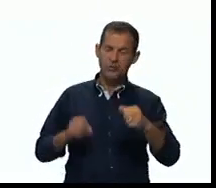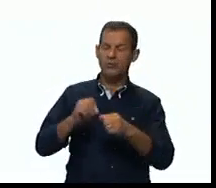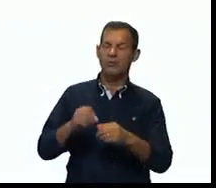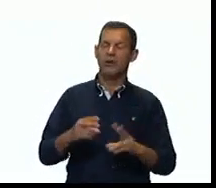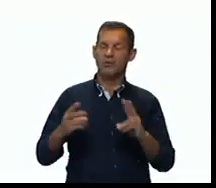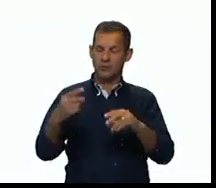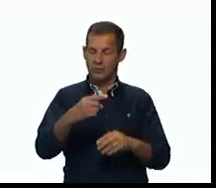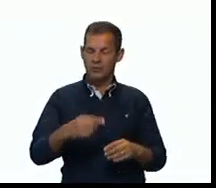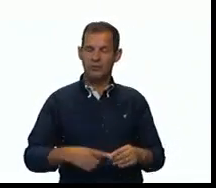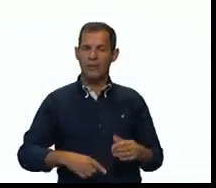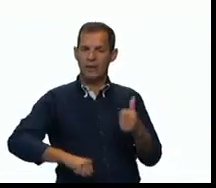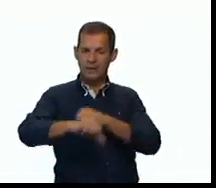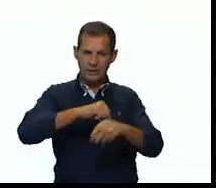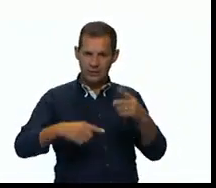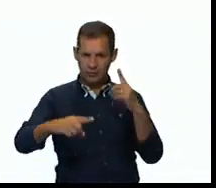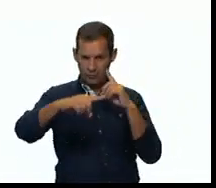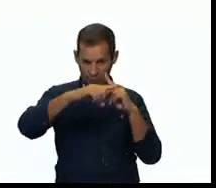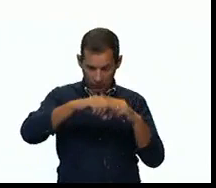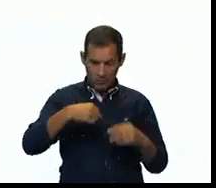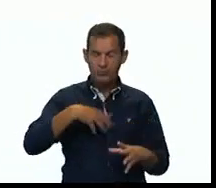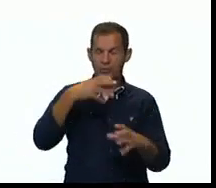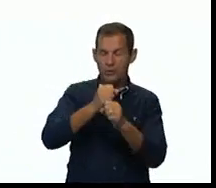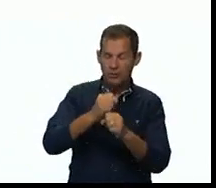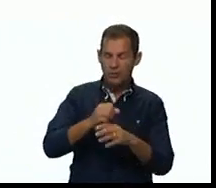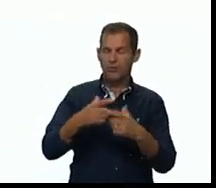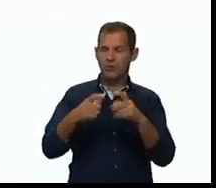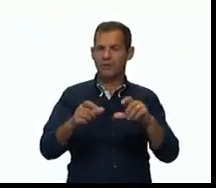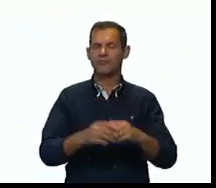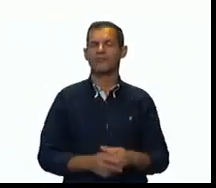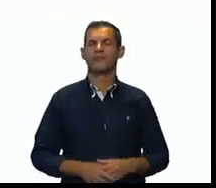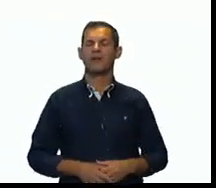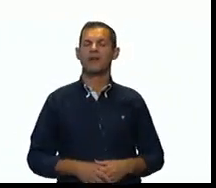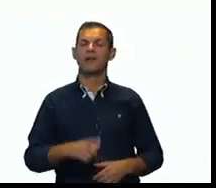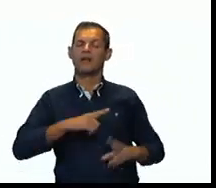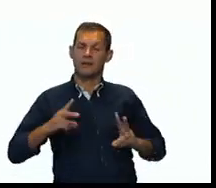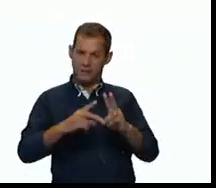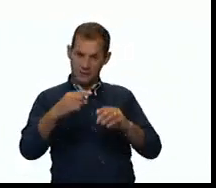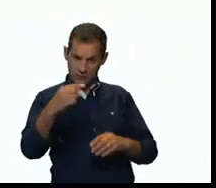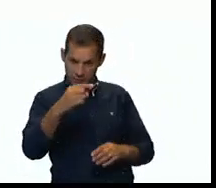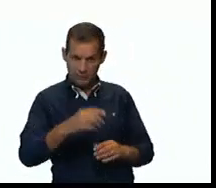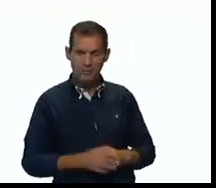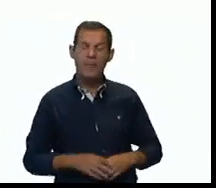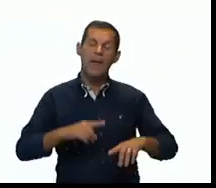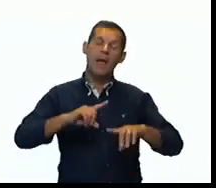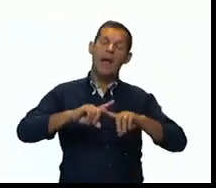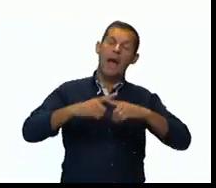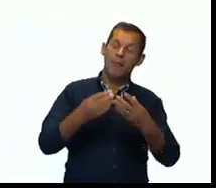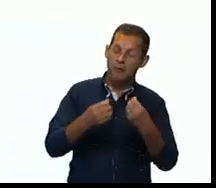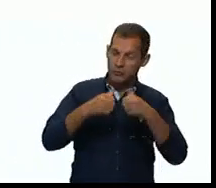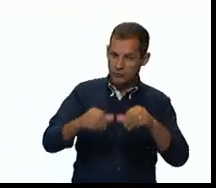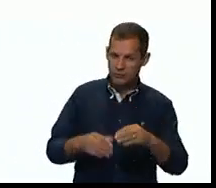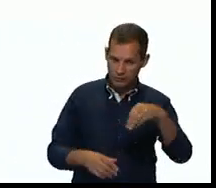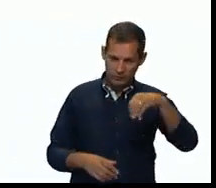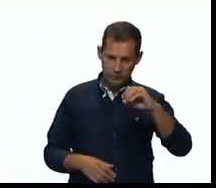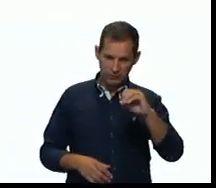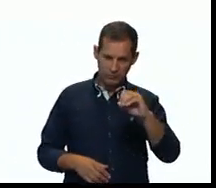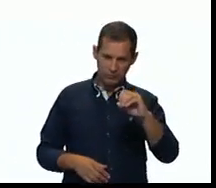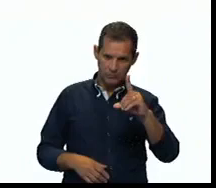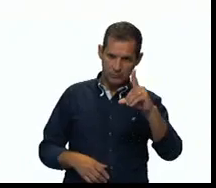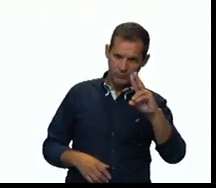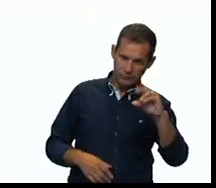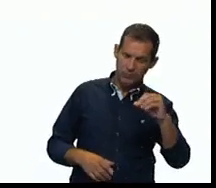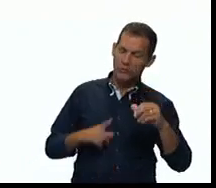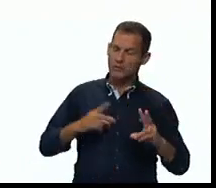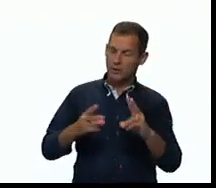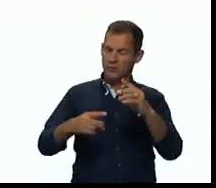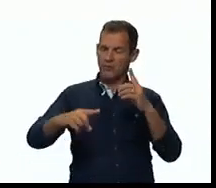em positivo. Então, quando eu calcular essa área, ela me dá um valor negativo. Mas como está em módulo, eu vou ter um